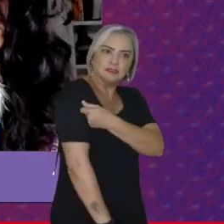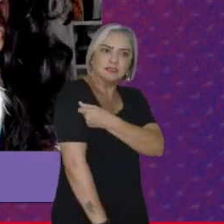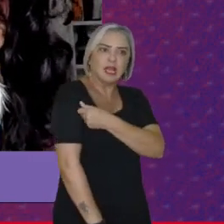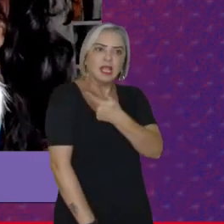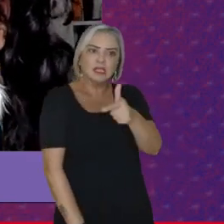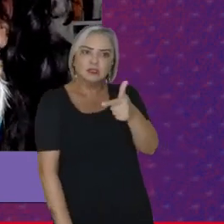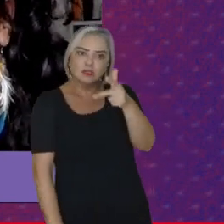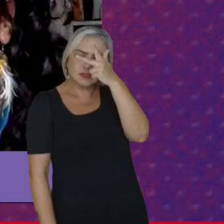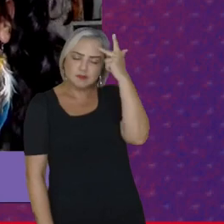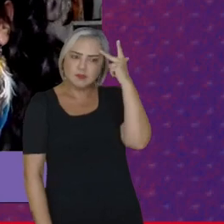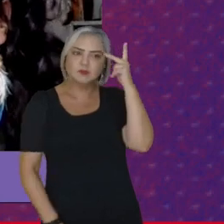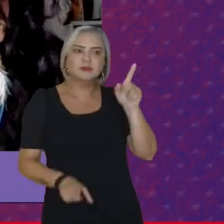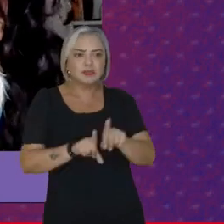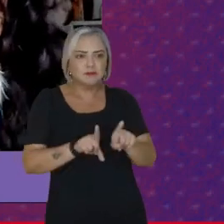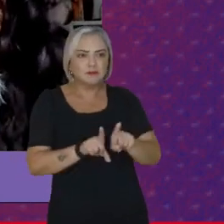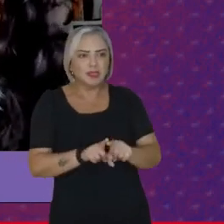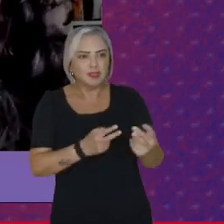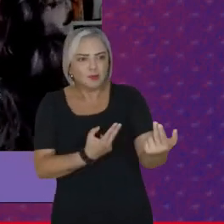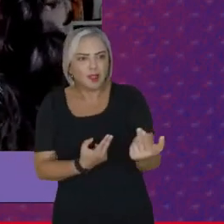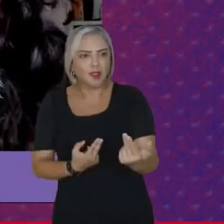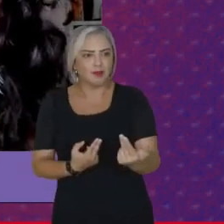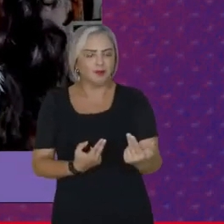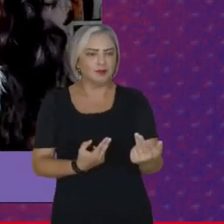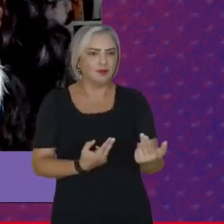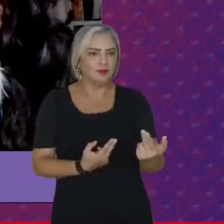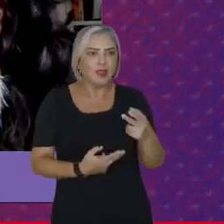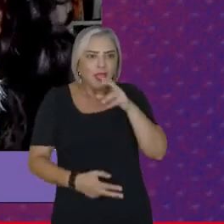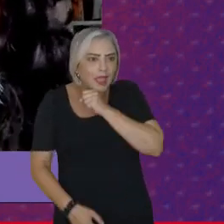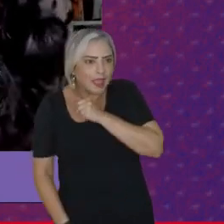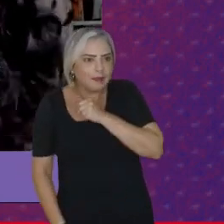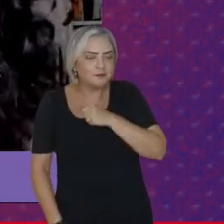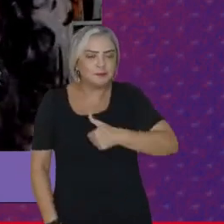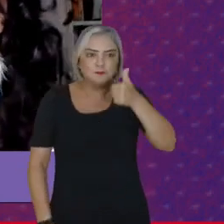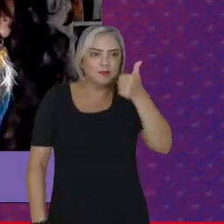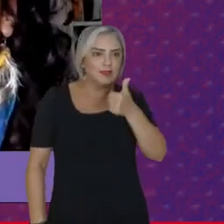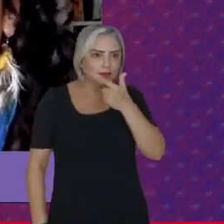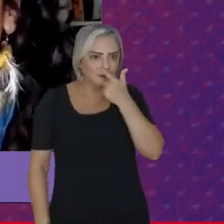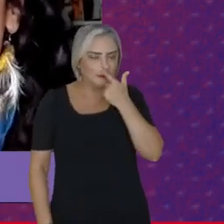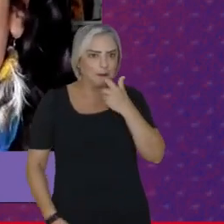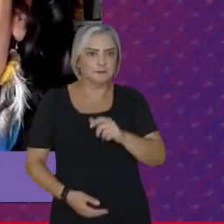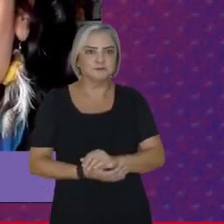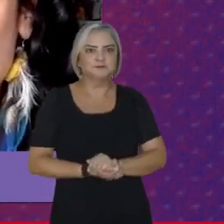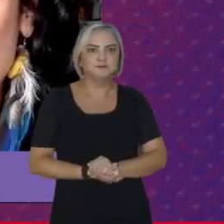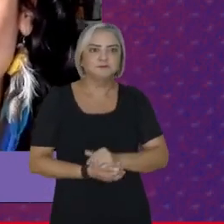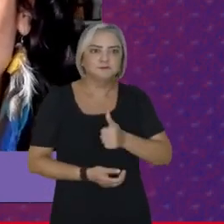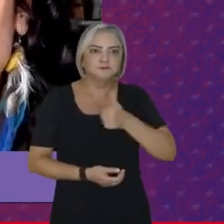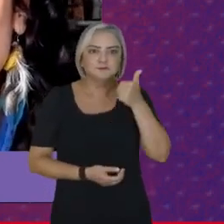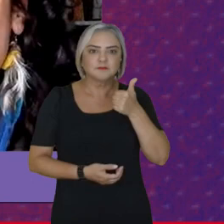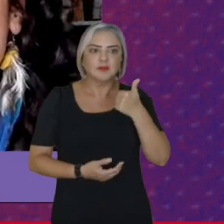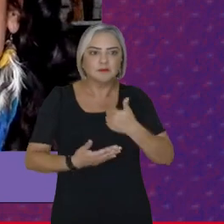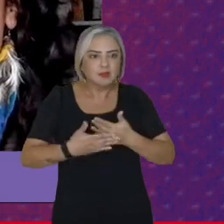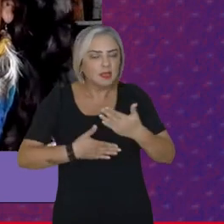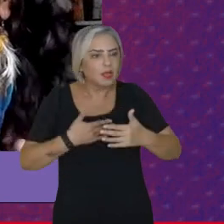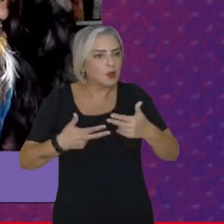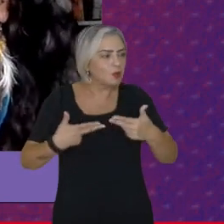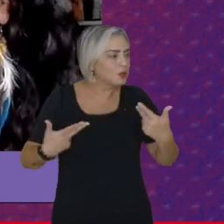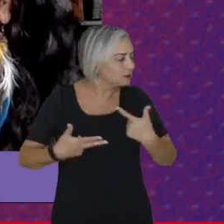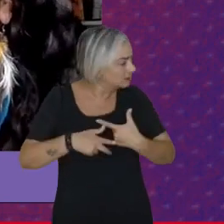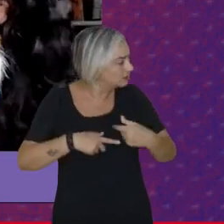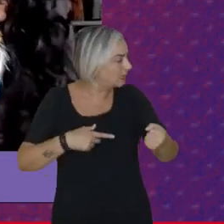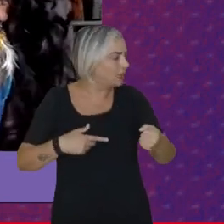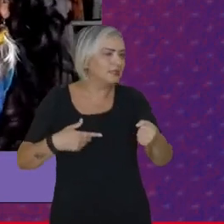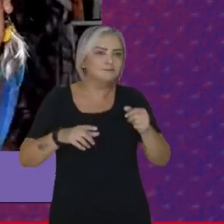se vacinarem, né, como uma atitude imediata, o primeiro passo para a gente conseguir sair